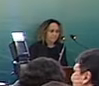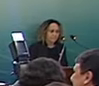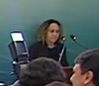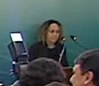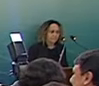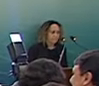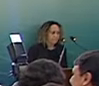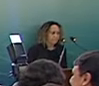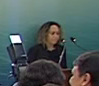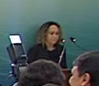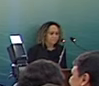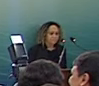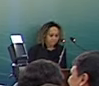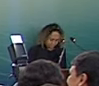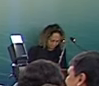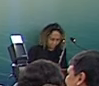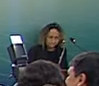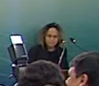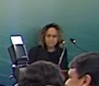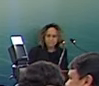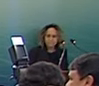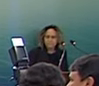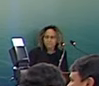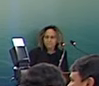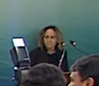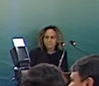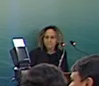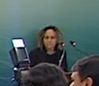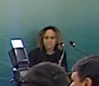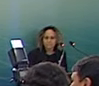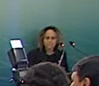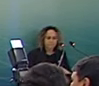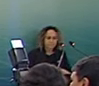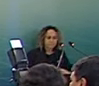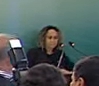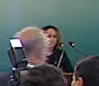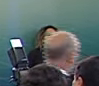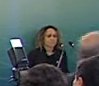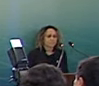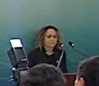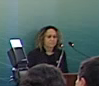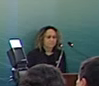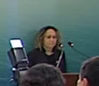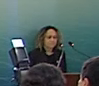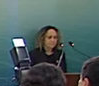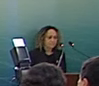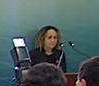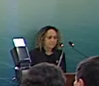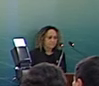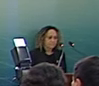do Programa Nacional de Acesso ao Ensino Técnico e Emprego, Pronatec. A presidenta Dilma Rousseff participa do evento, vamos